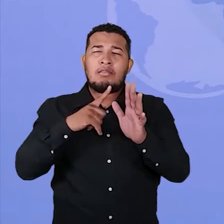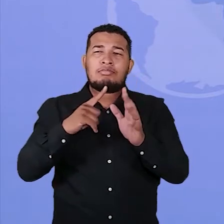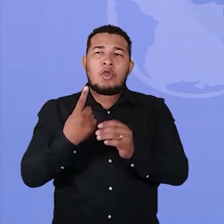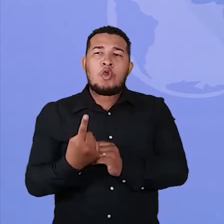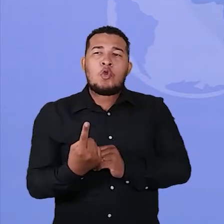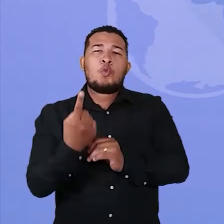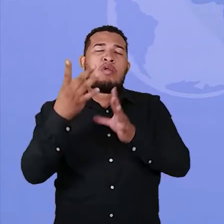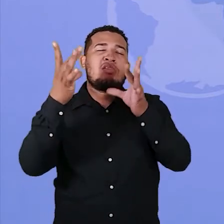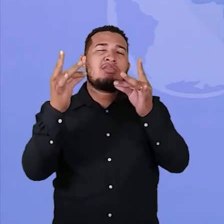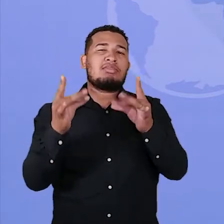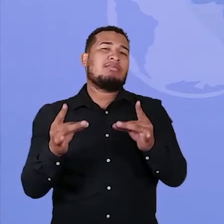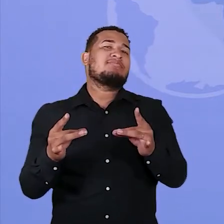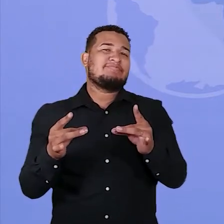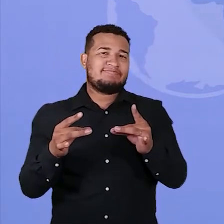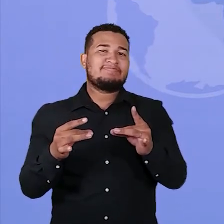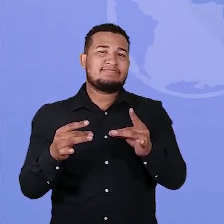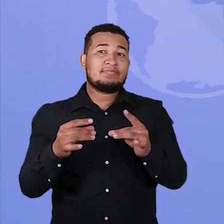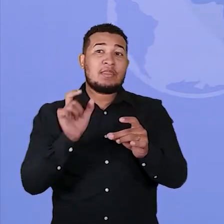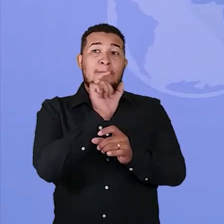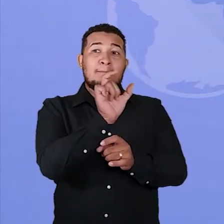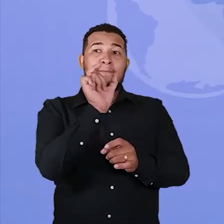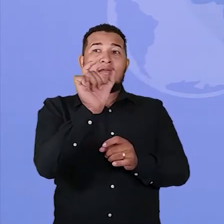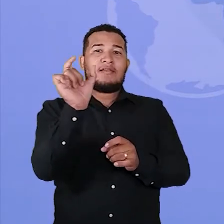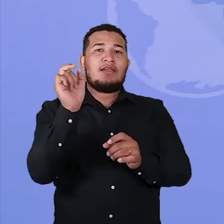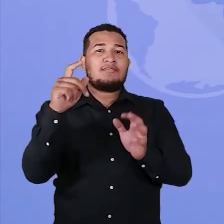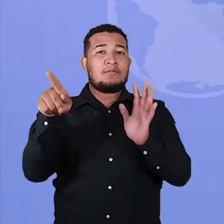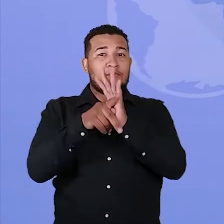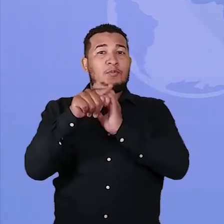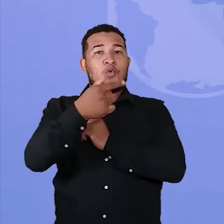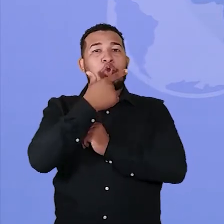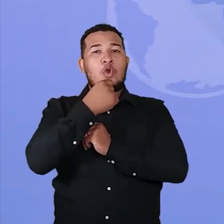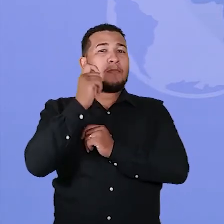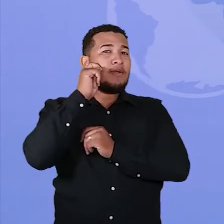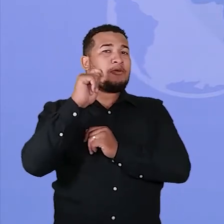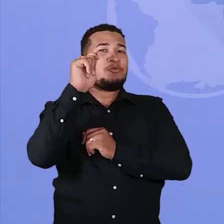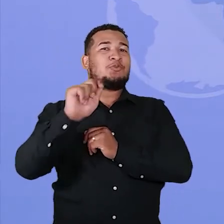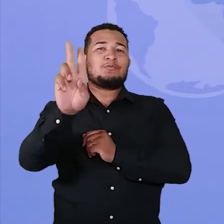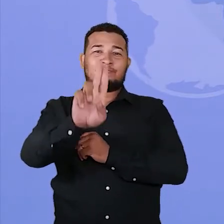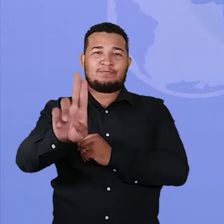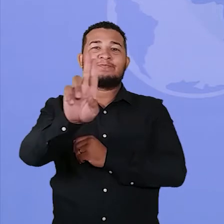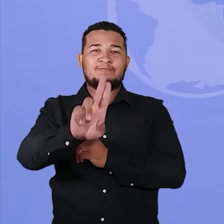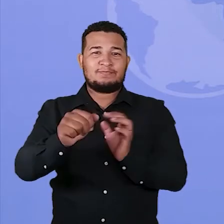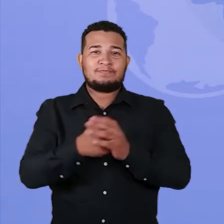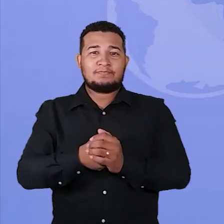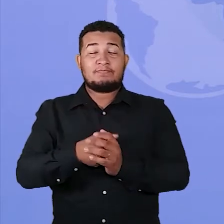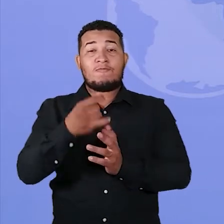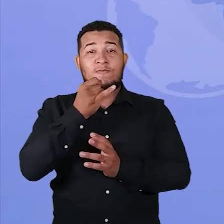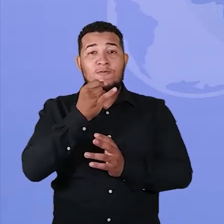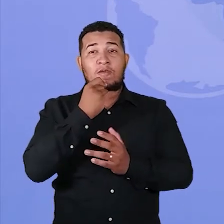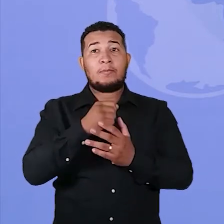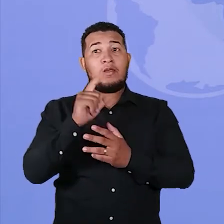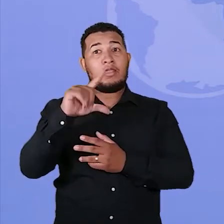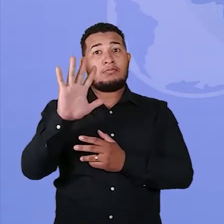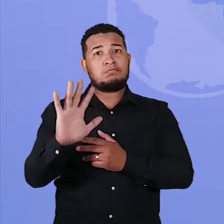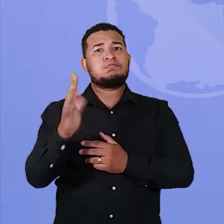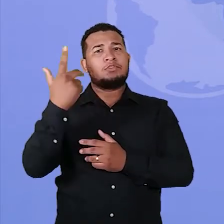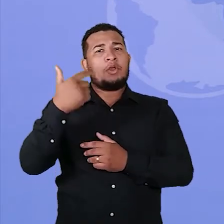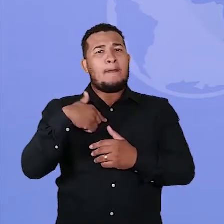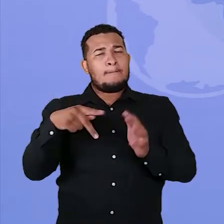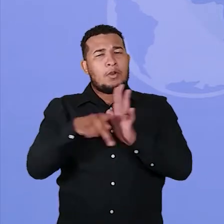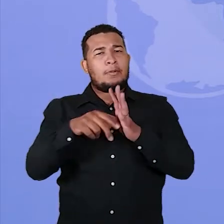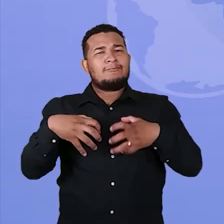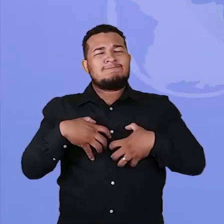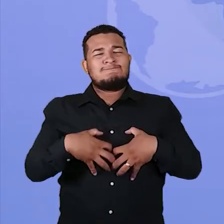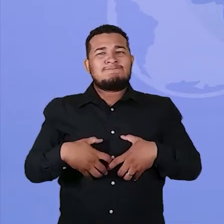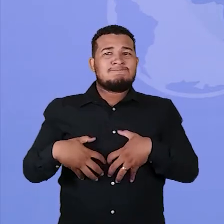Mas existe um detalhe ali de humor. As palavras que o Veríssimo utiliza. É uma situação de